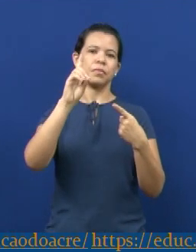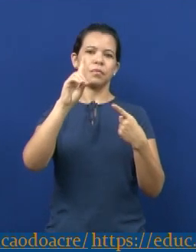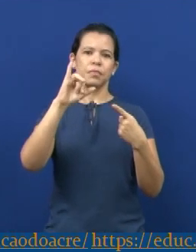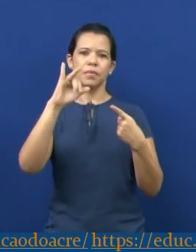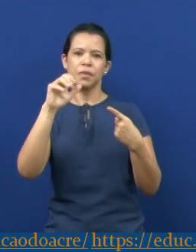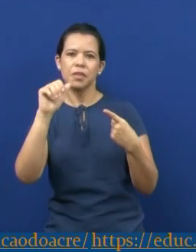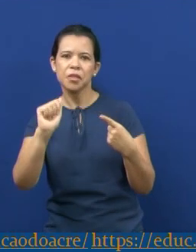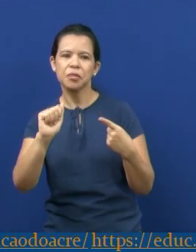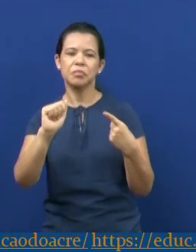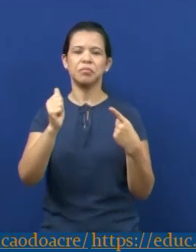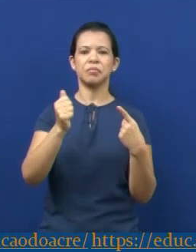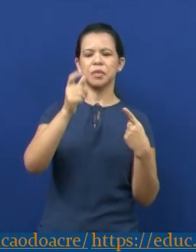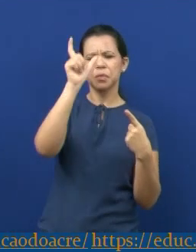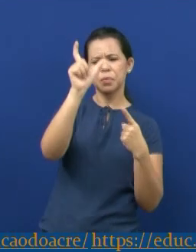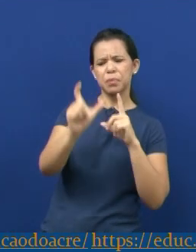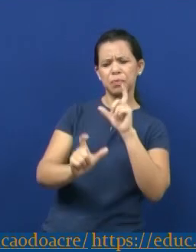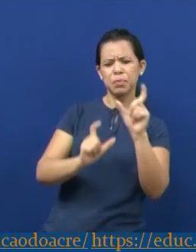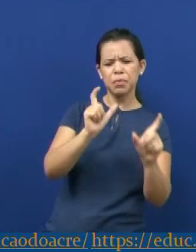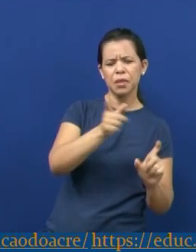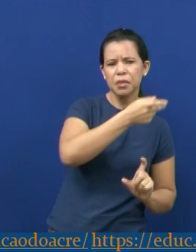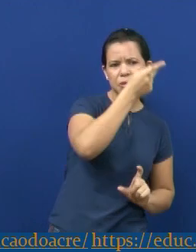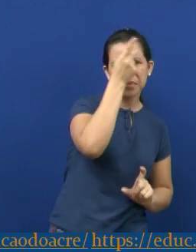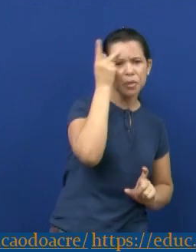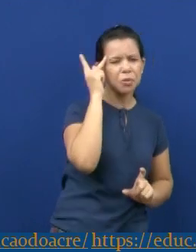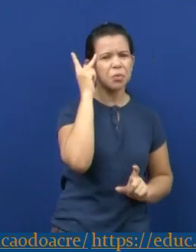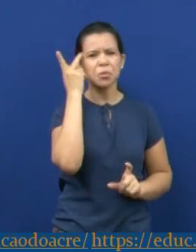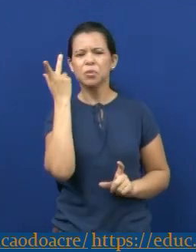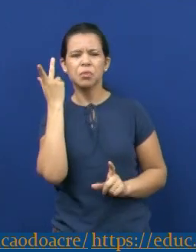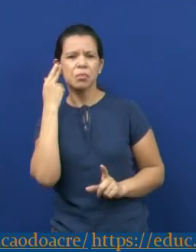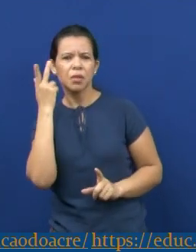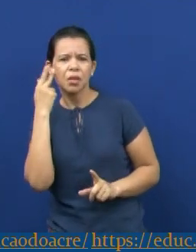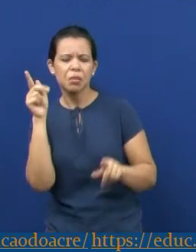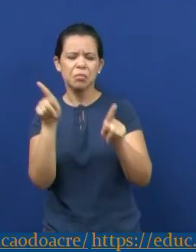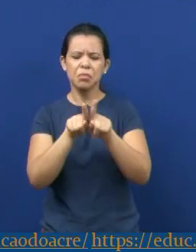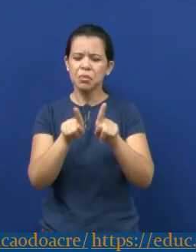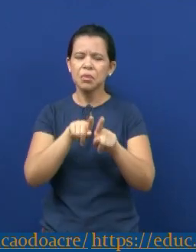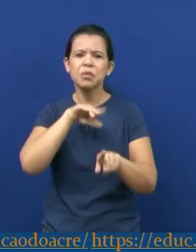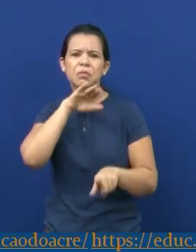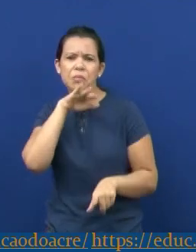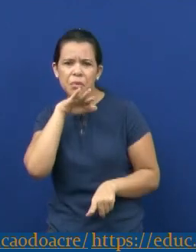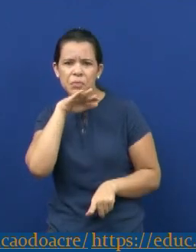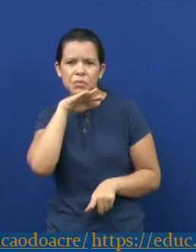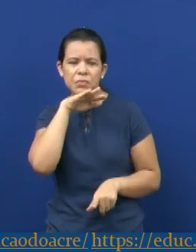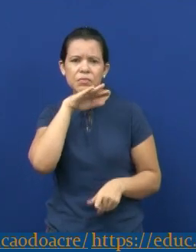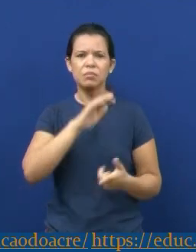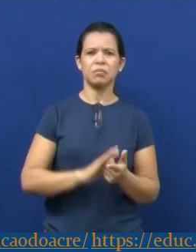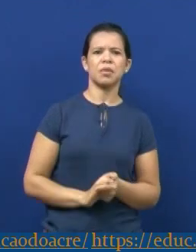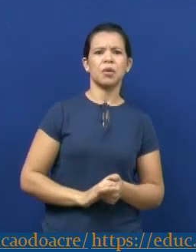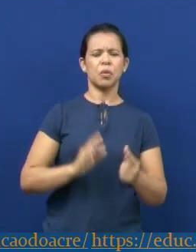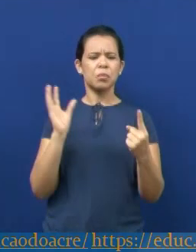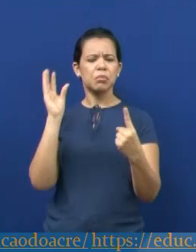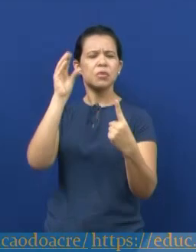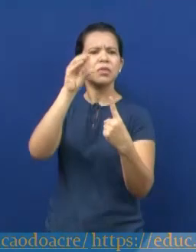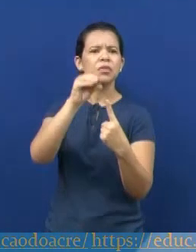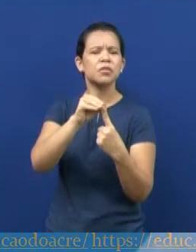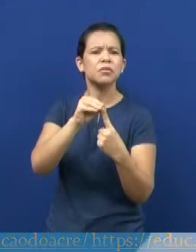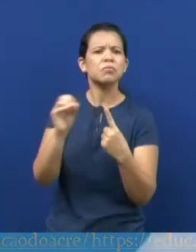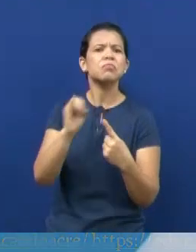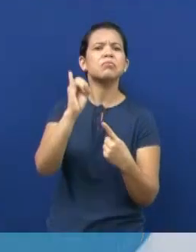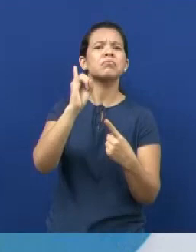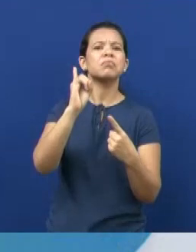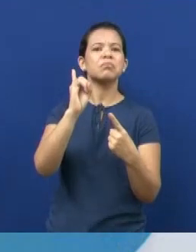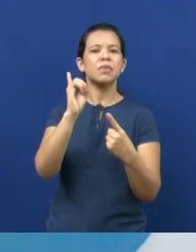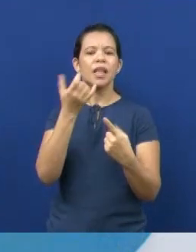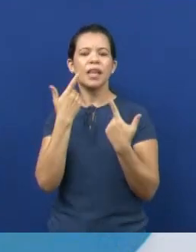personagens eram pessoas comuns o povo até mesmo bichos e seu principal objeto era provocar o riso no